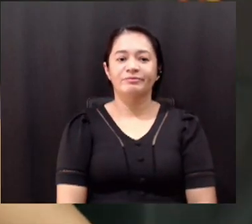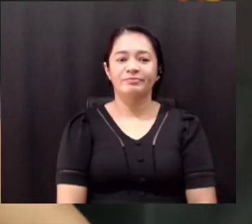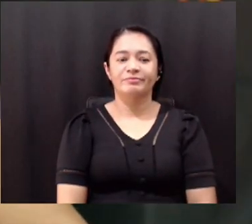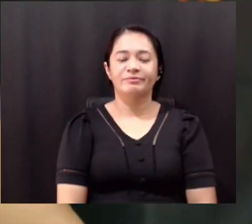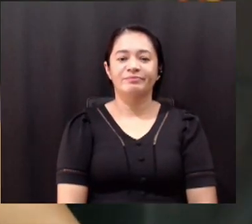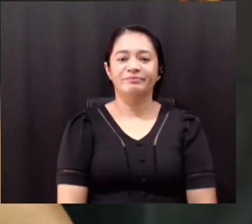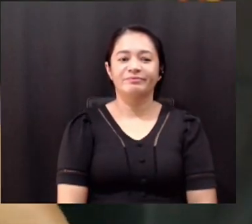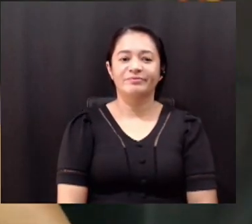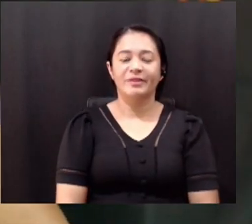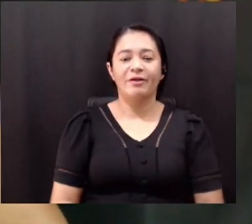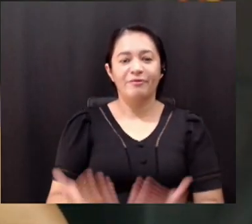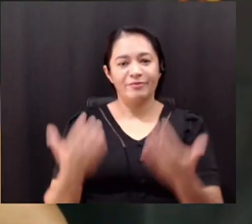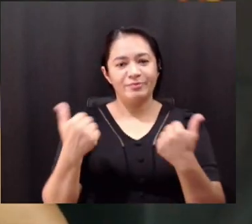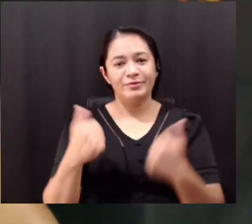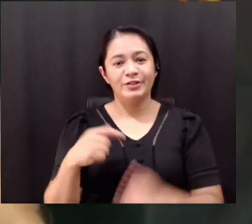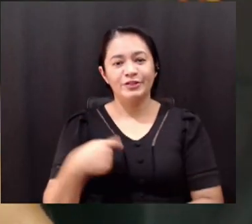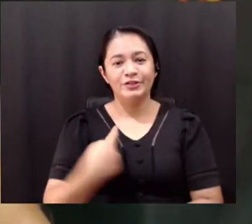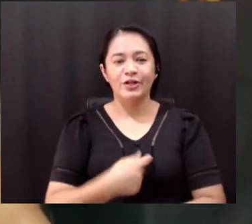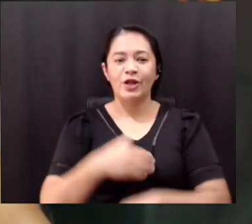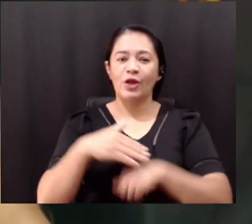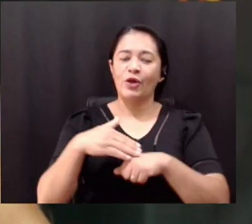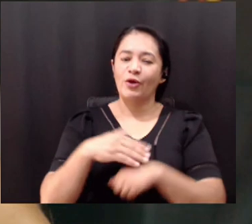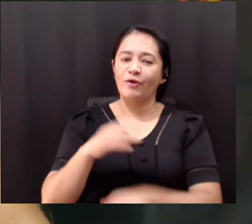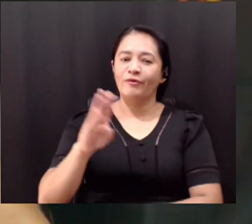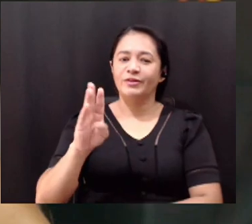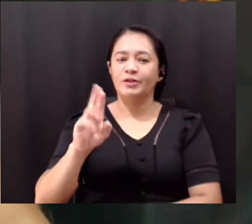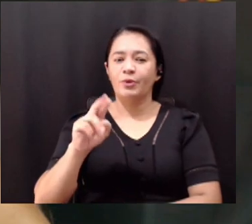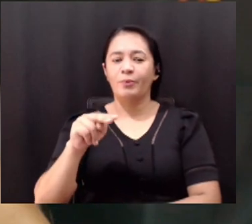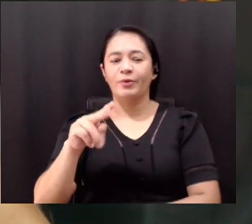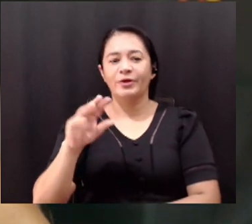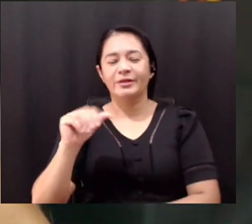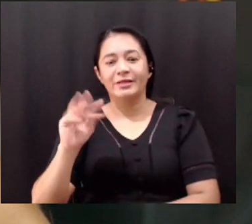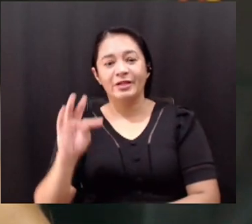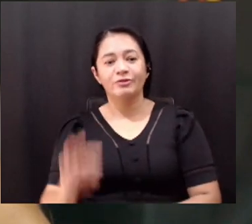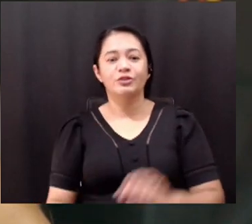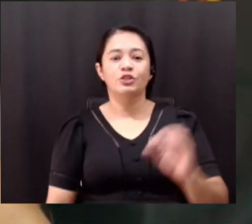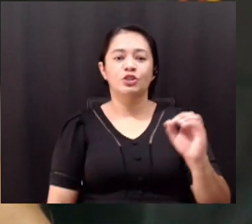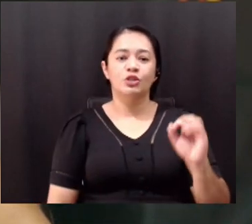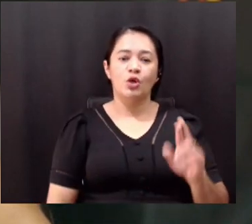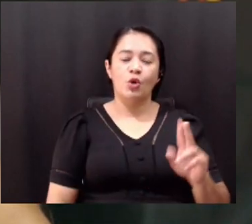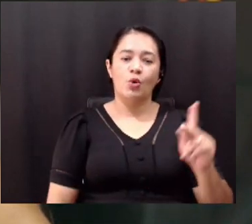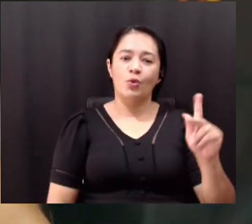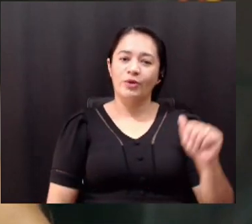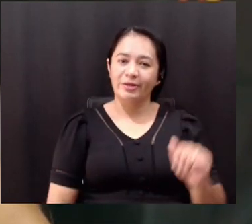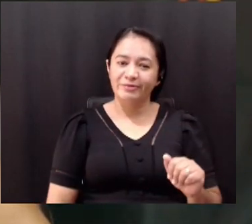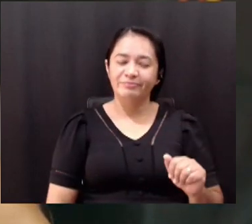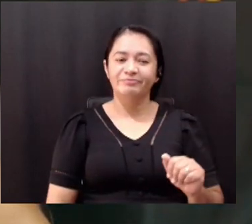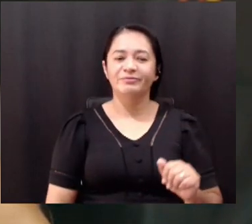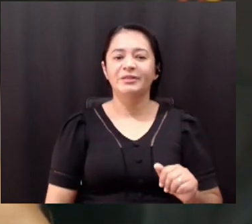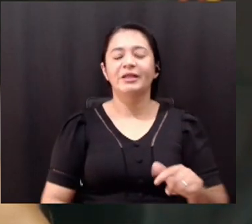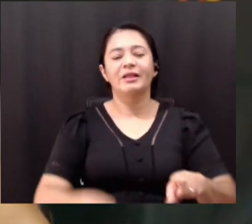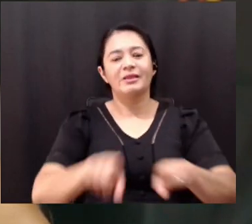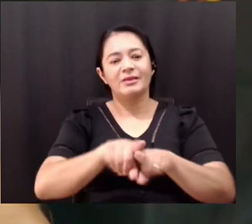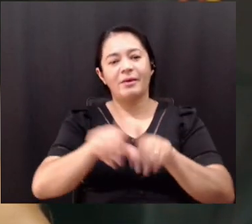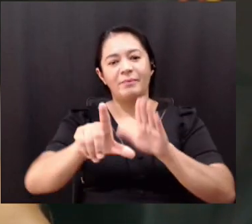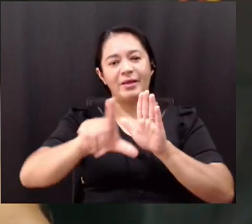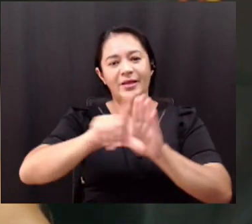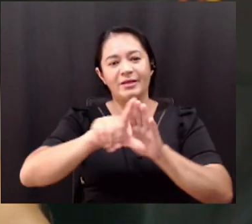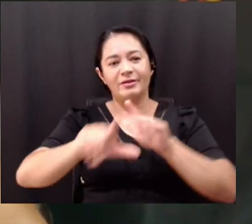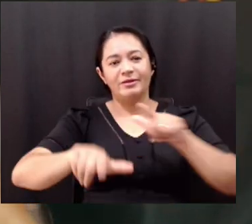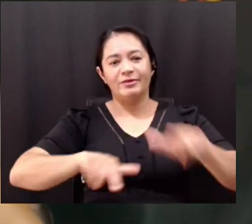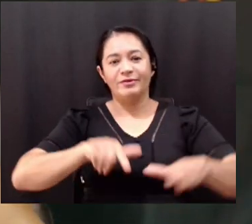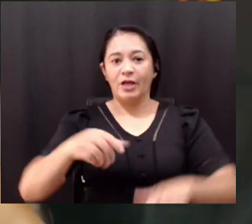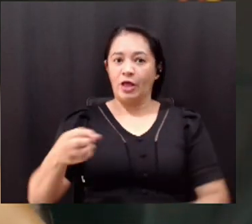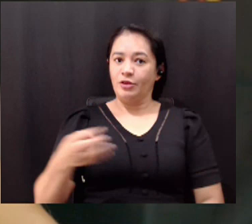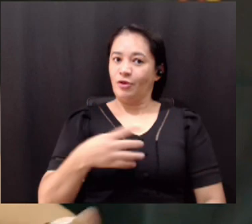gente está falando de burnout, workaholic e legislação trabalhista. Gente, esse negócio de workaholic para mim é novo, viu? Será que eu